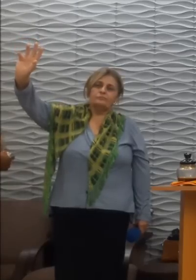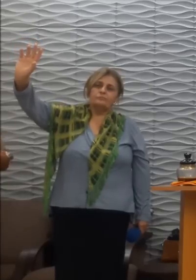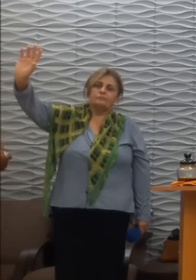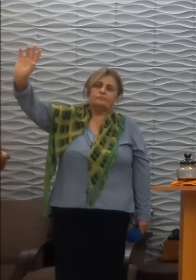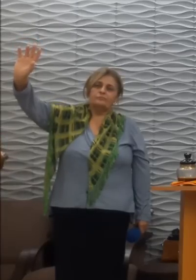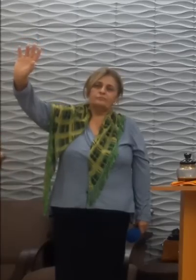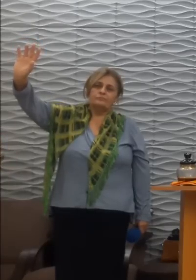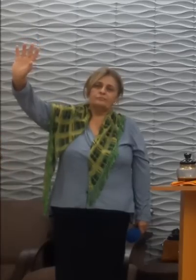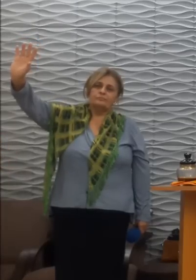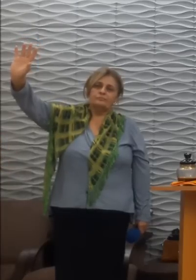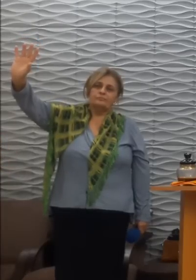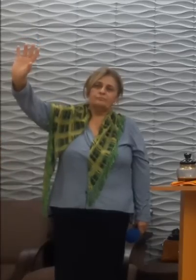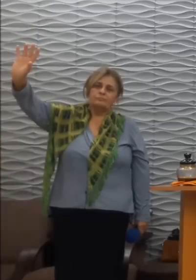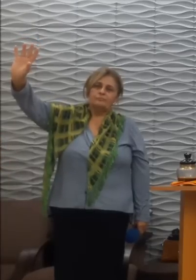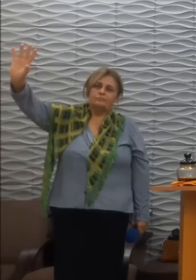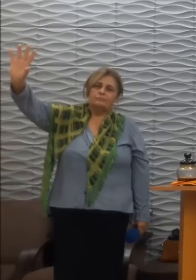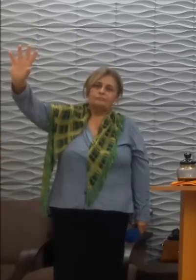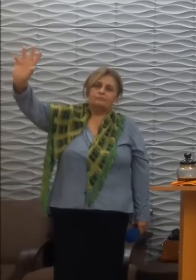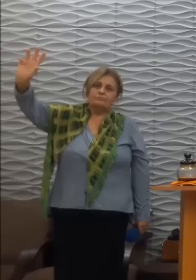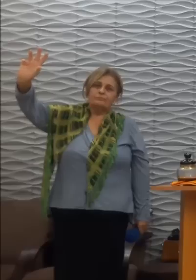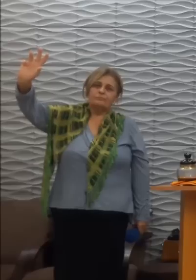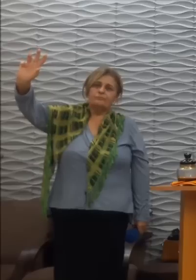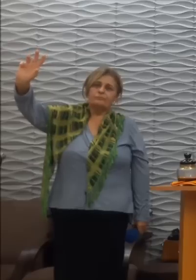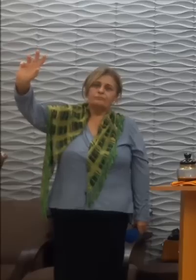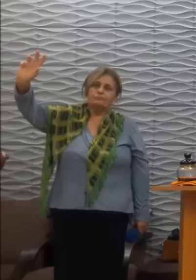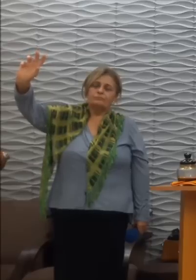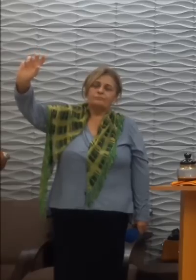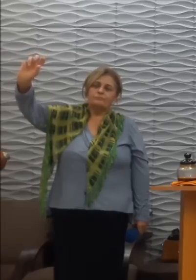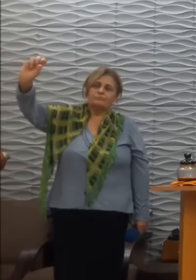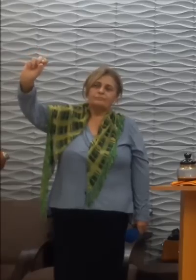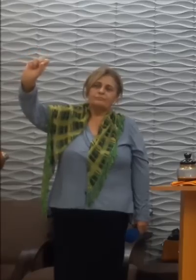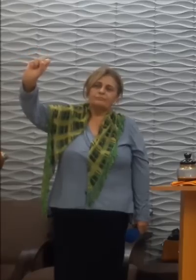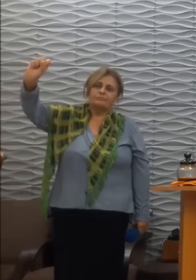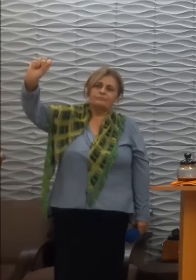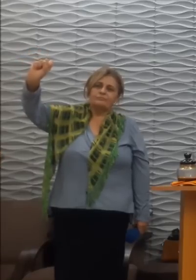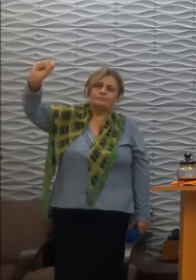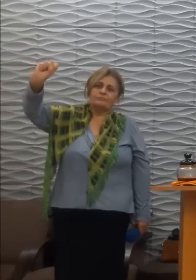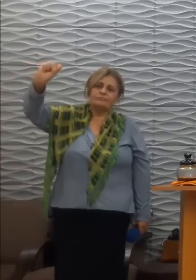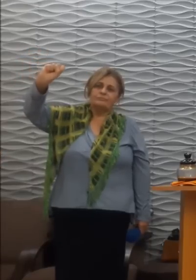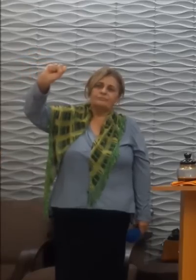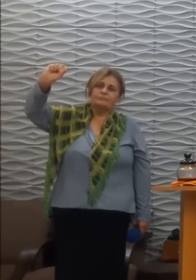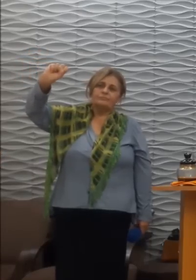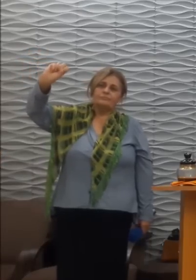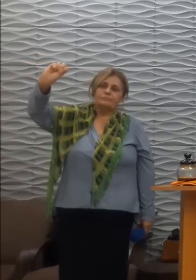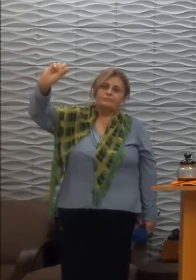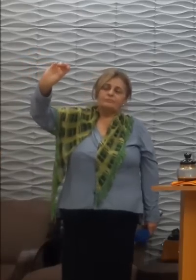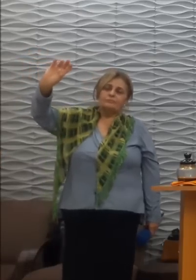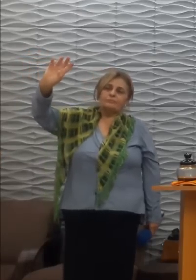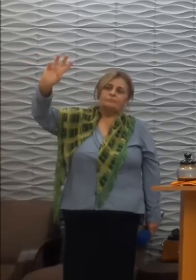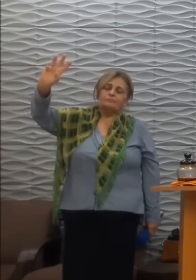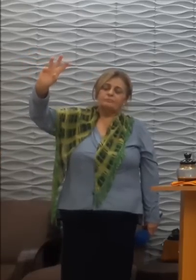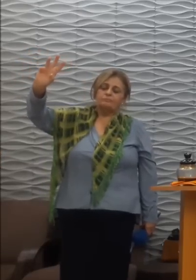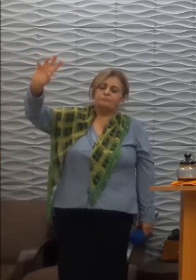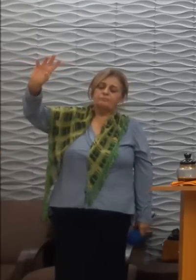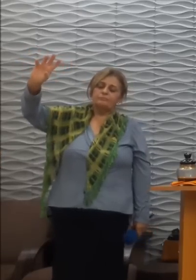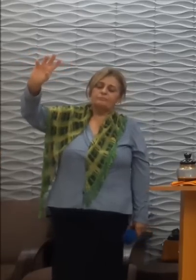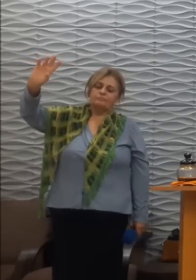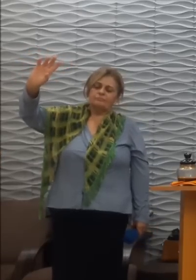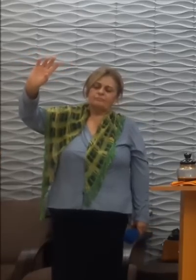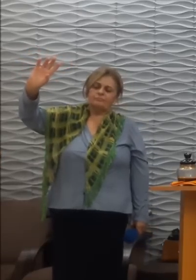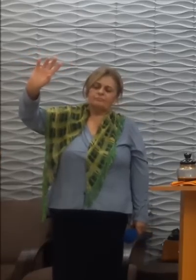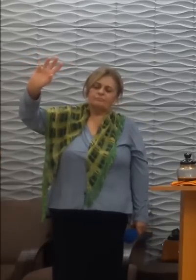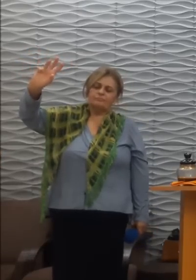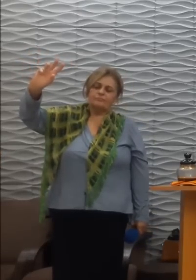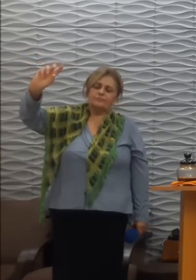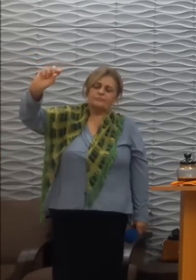arca, nenhum se perdeu. Eu creio que você, ao subir aos céus, na volta de Cristo,